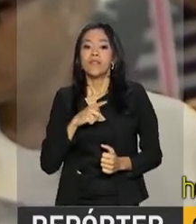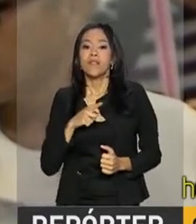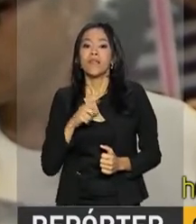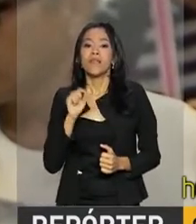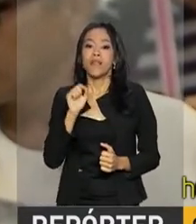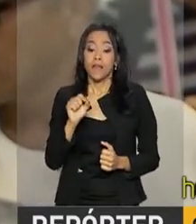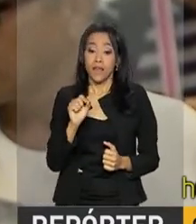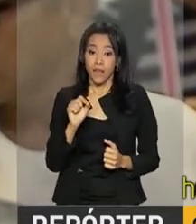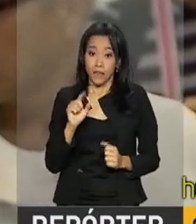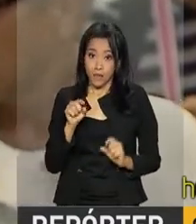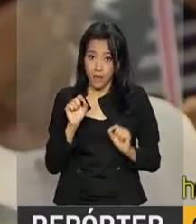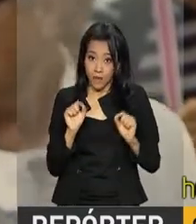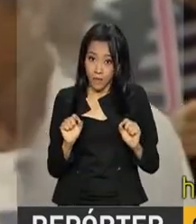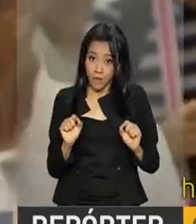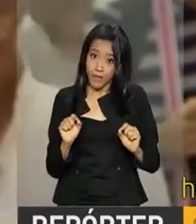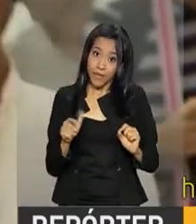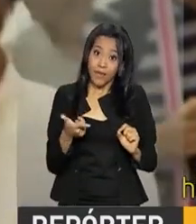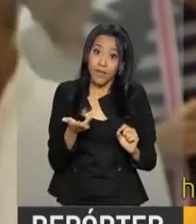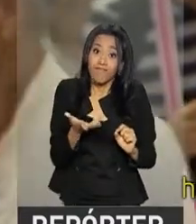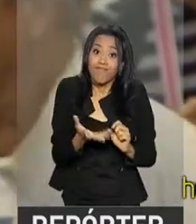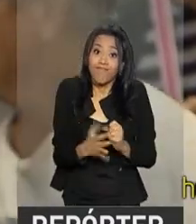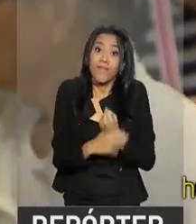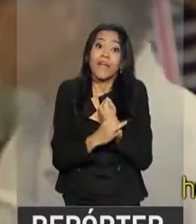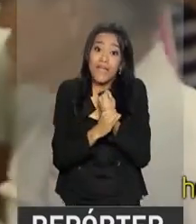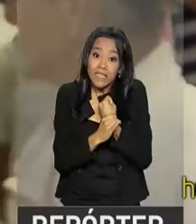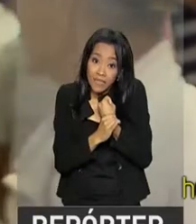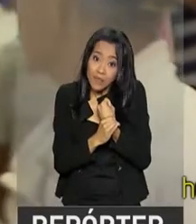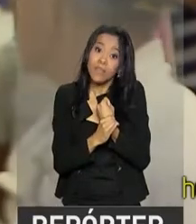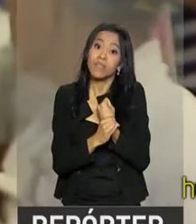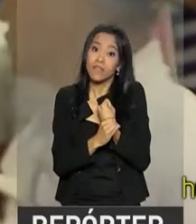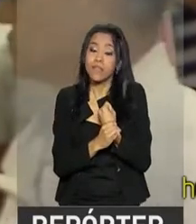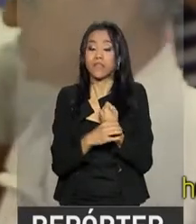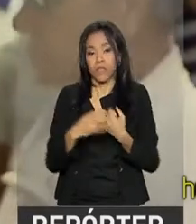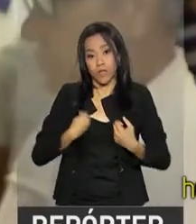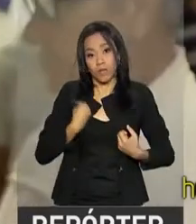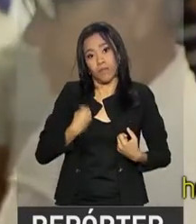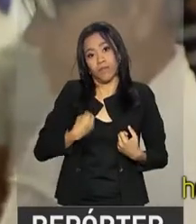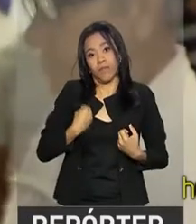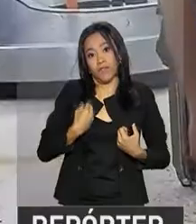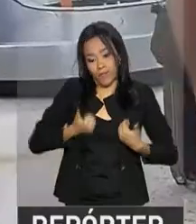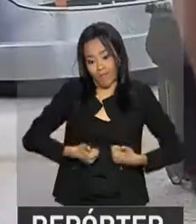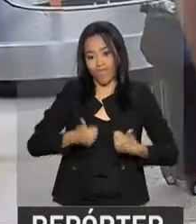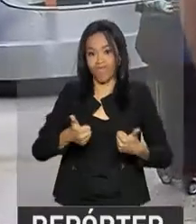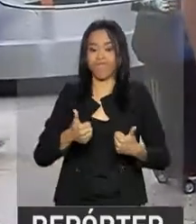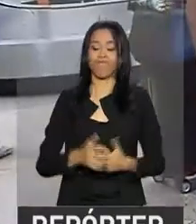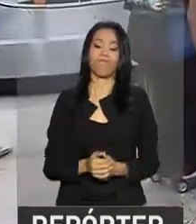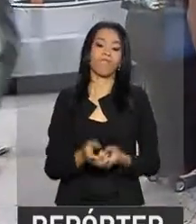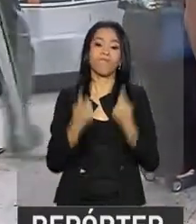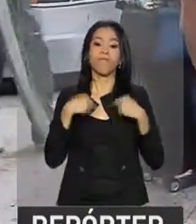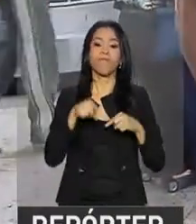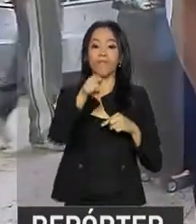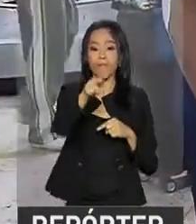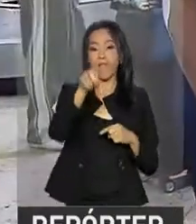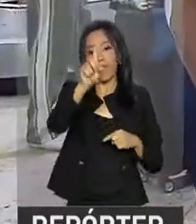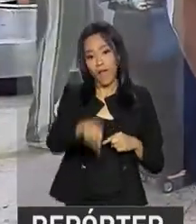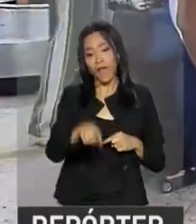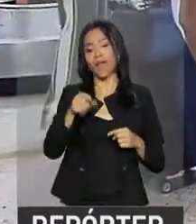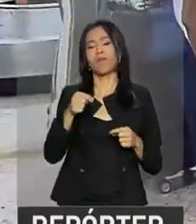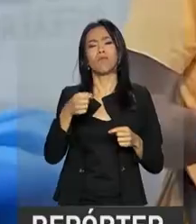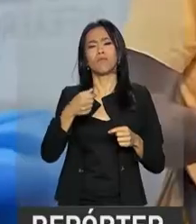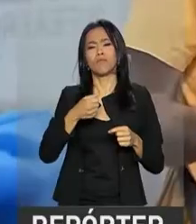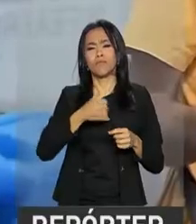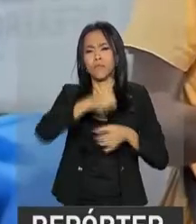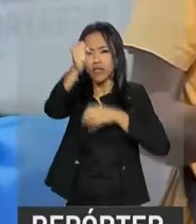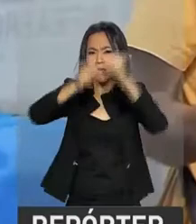ter segurança, ter direitos humanos e garantias, que é o principal em ser humano a nível mundial. Chamado de processo de